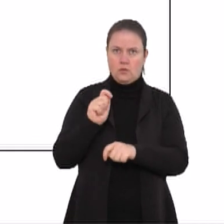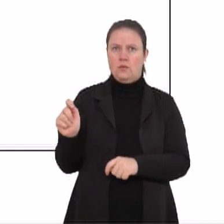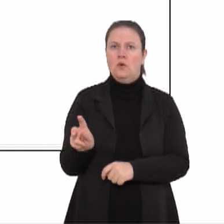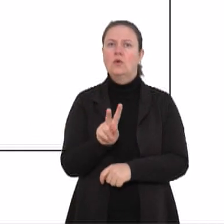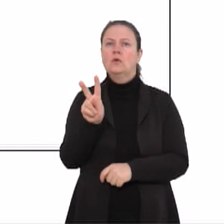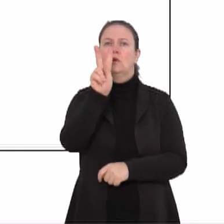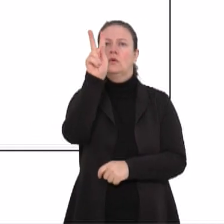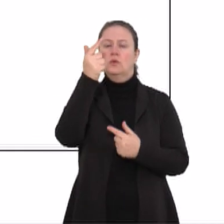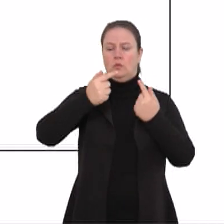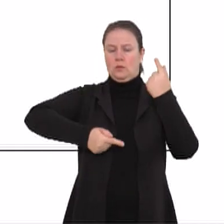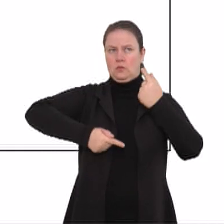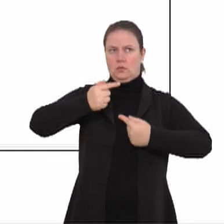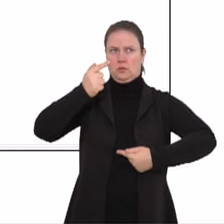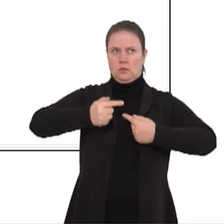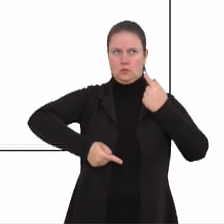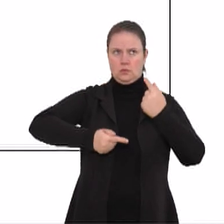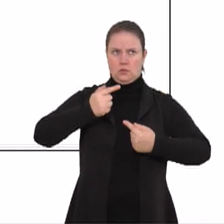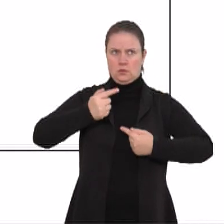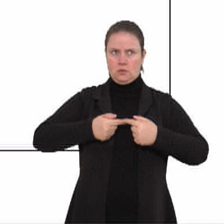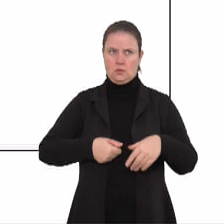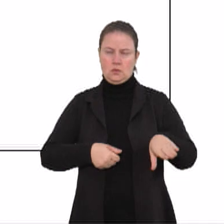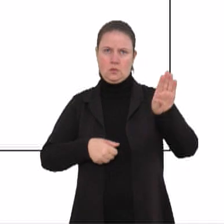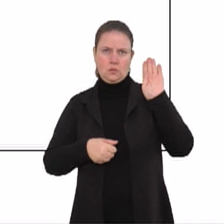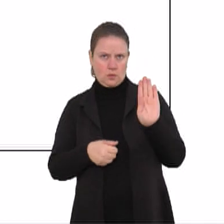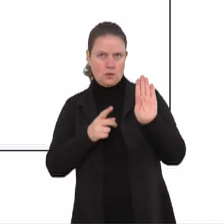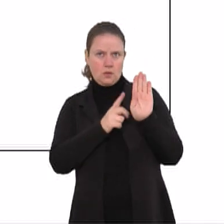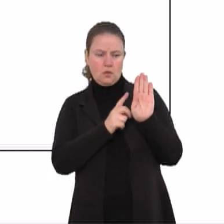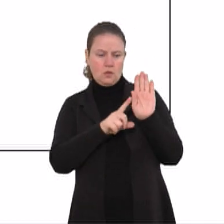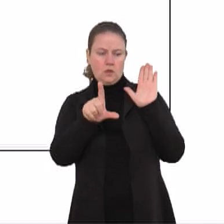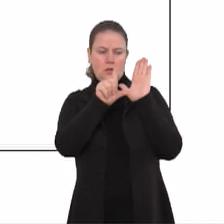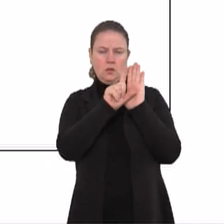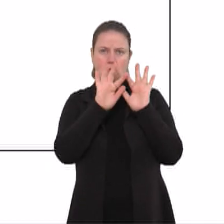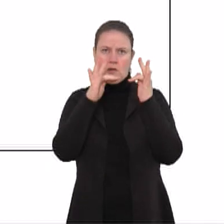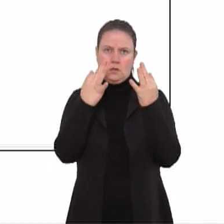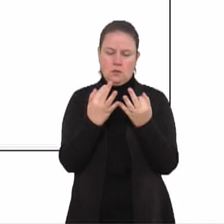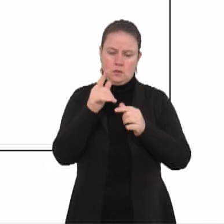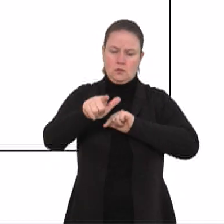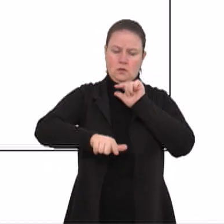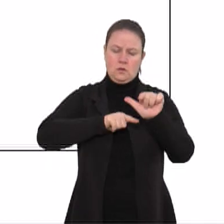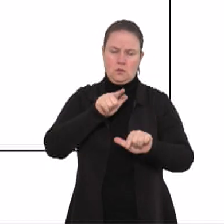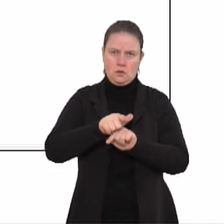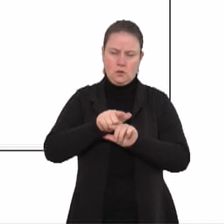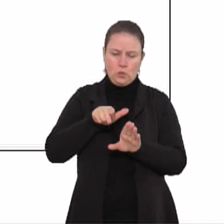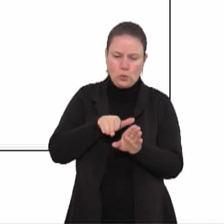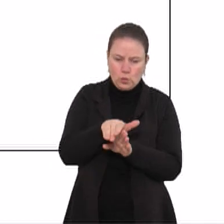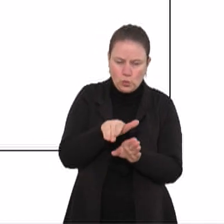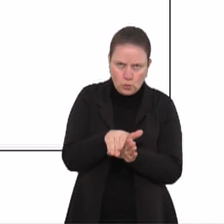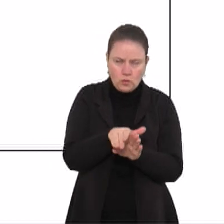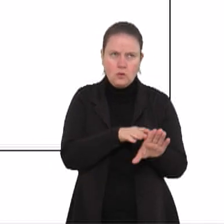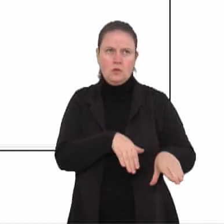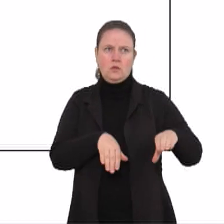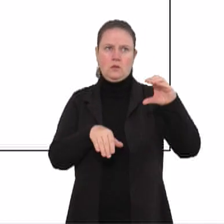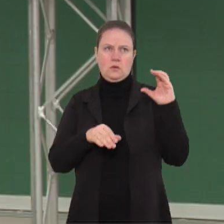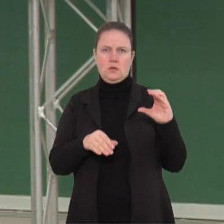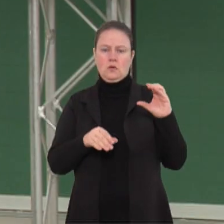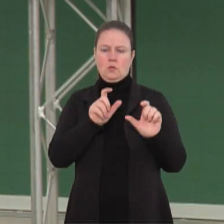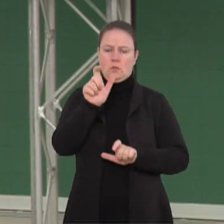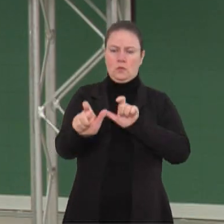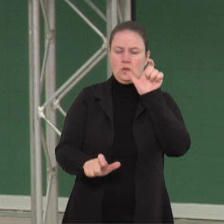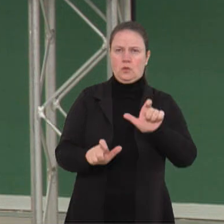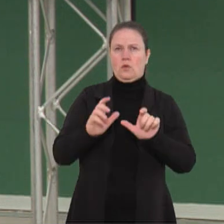e política? Leis, famílias, trabalho e instrução? Indivíduos, animais,